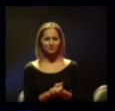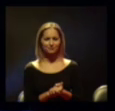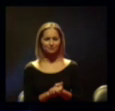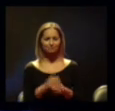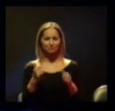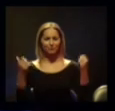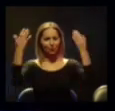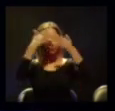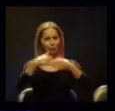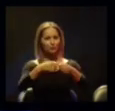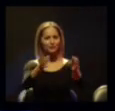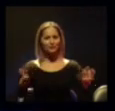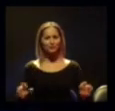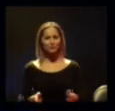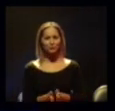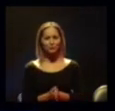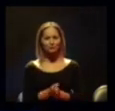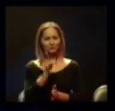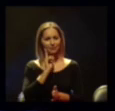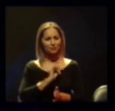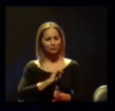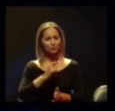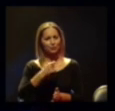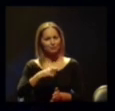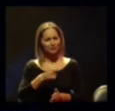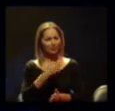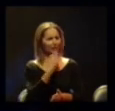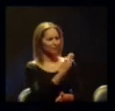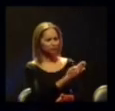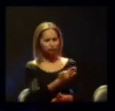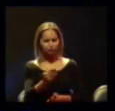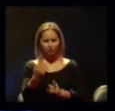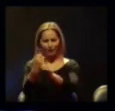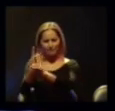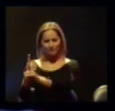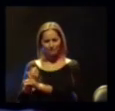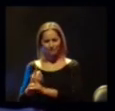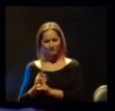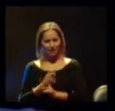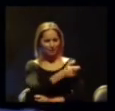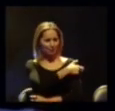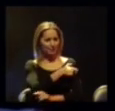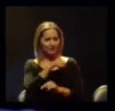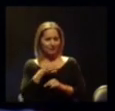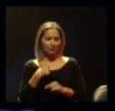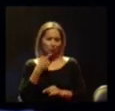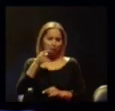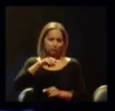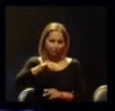Boa noite a todos. A Sra. Presidente já agradeceu às várias entidades que aqui estão. Escuso estar a repeti-las